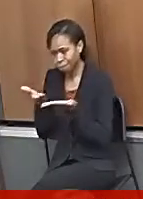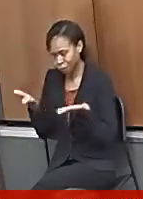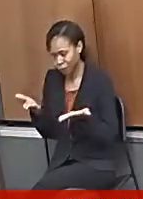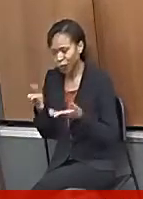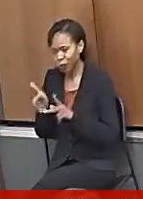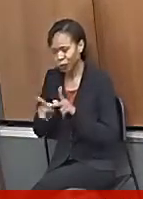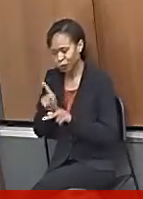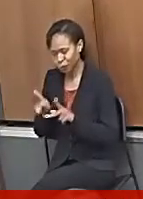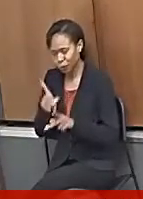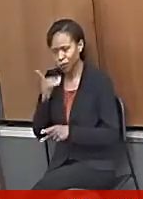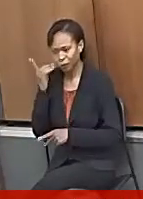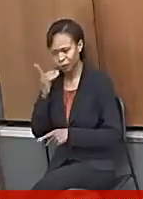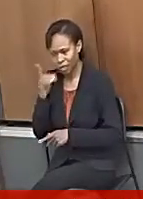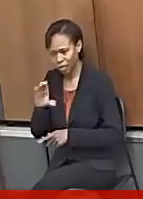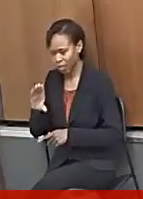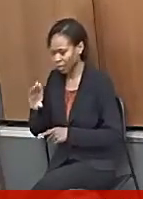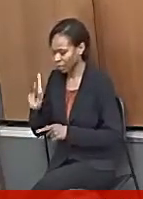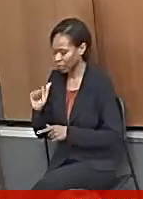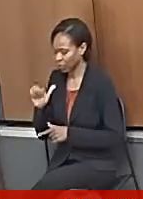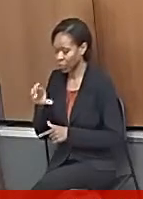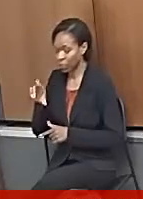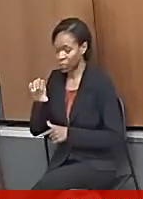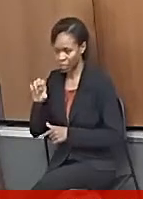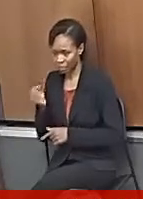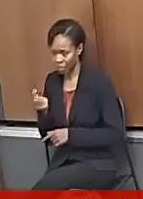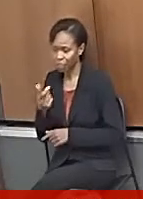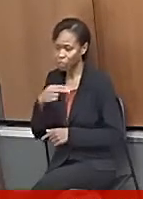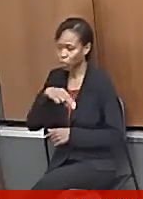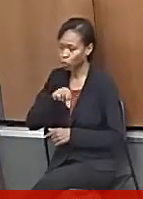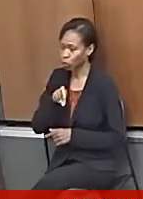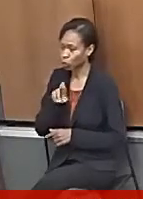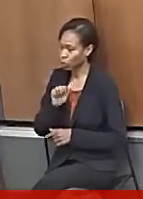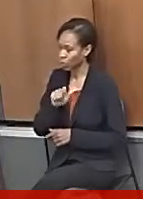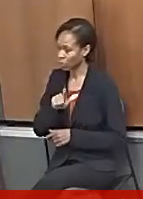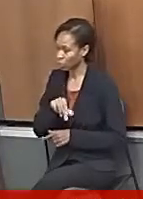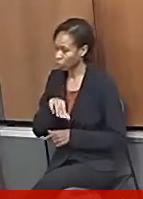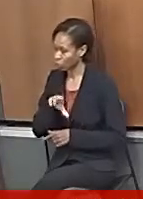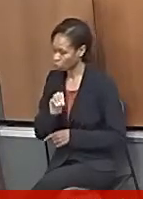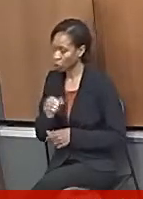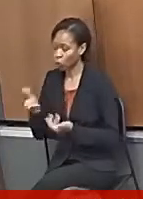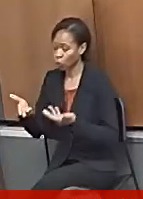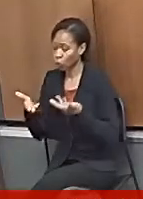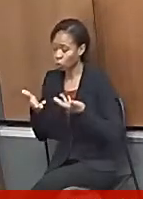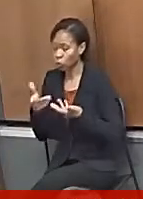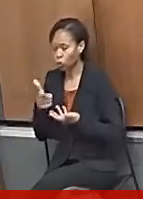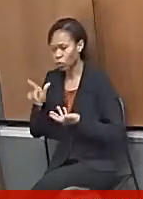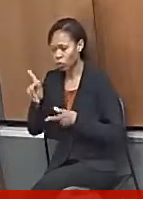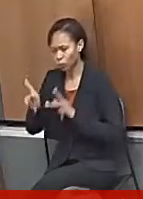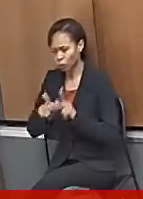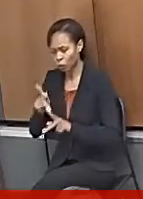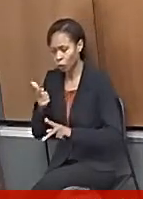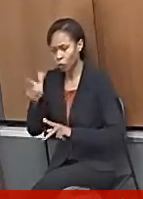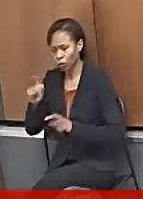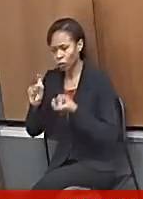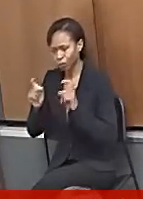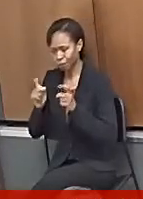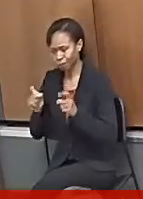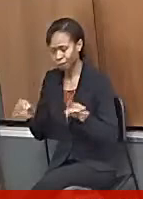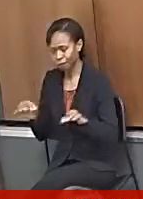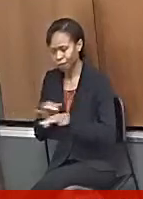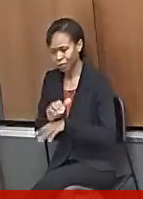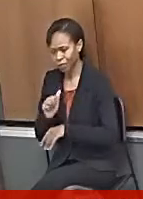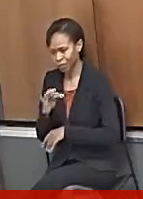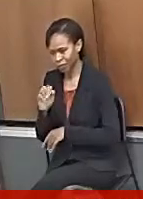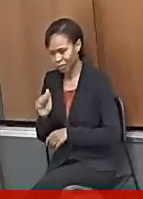e charles e noraldino convida com os convidados do público em geral e convoca para a próxima reunião ordinária de terminar o campeonato em